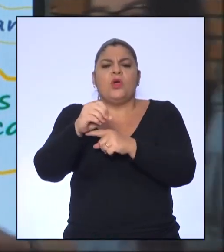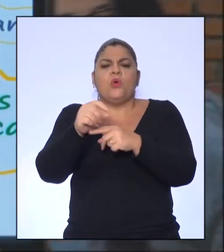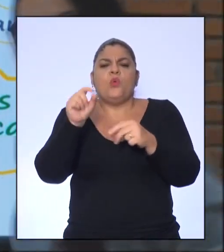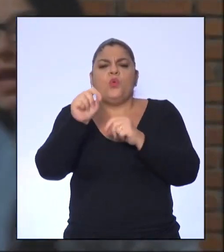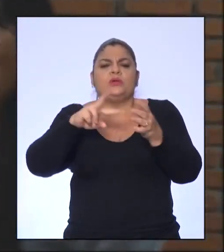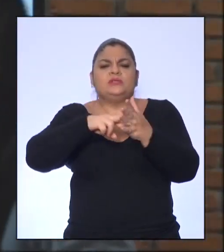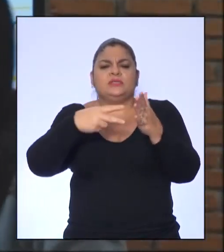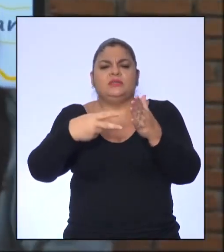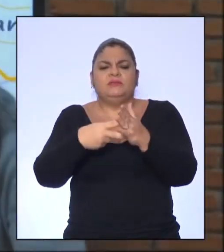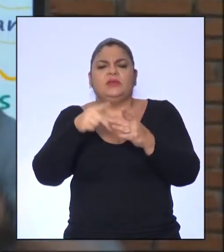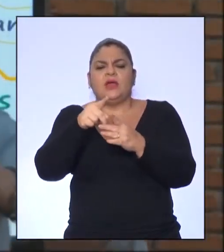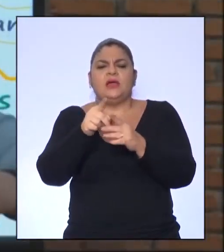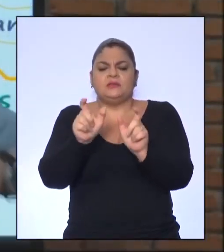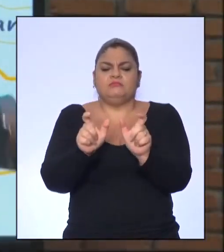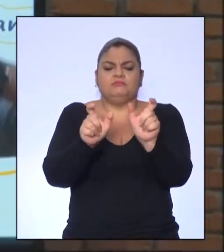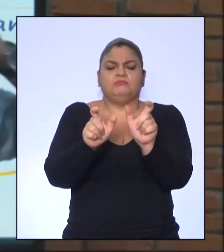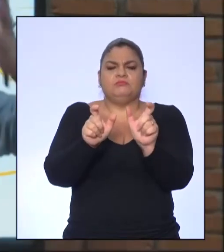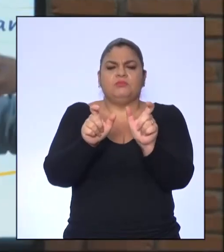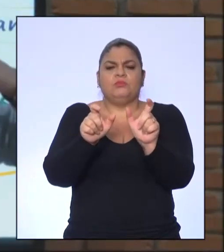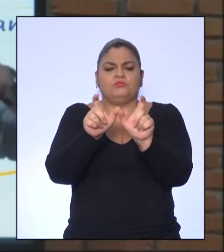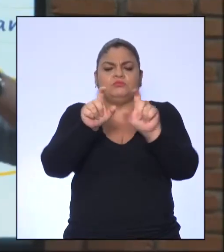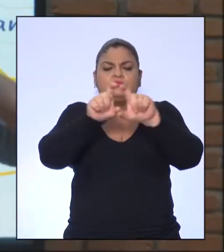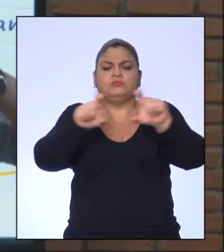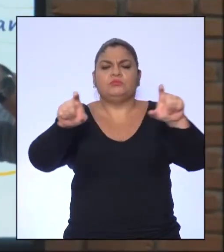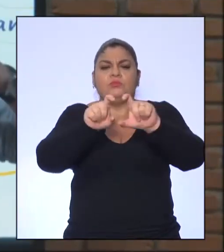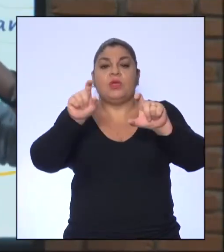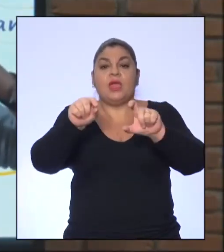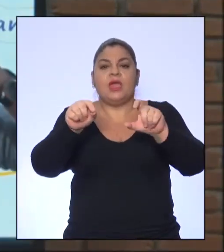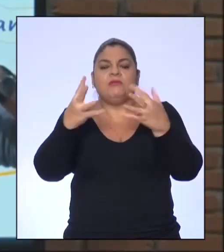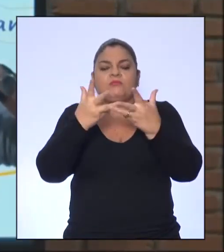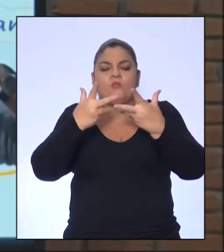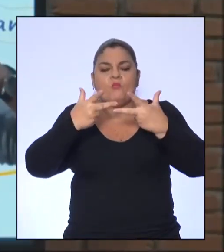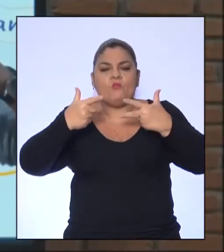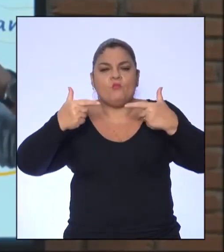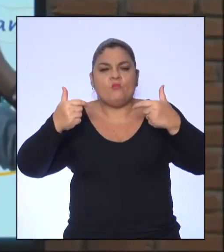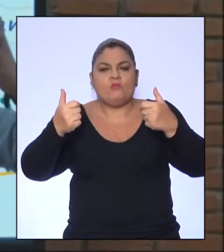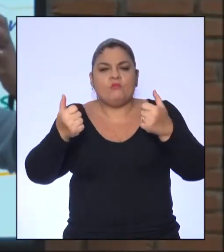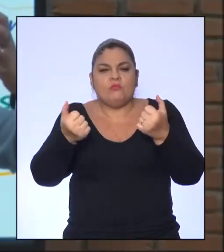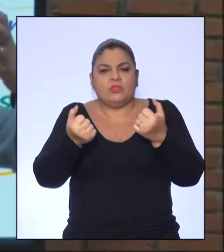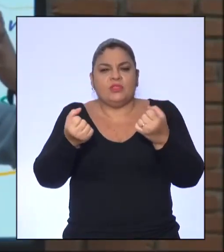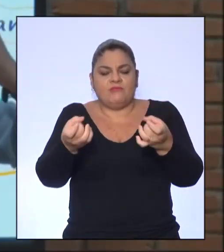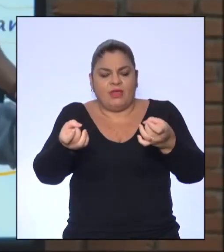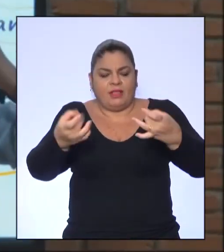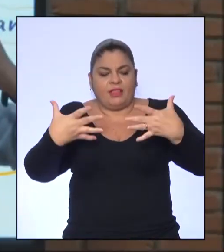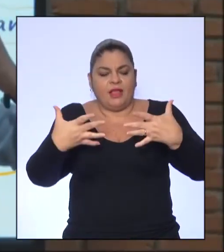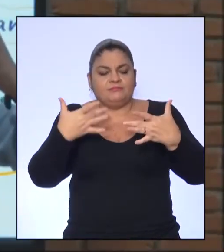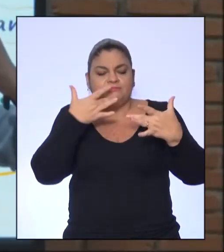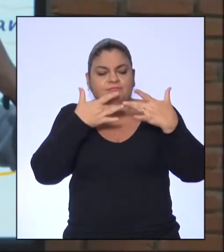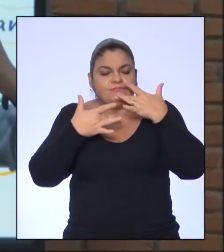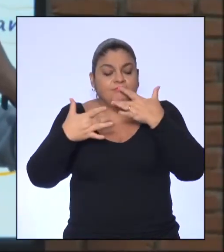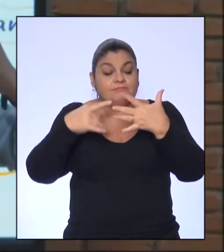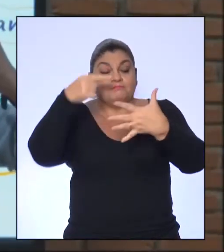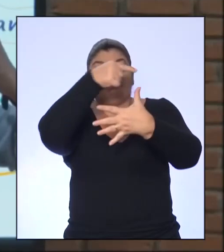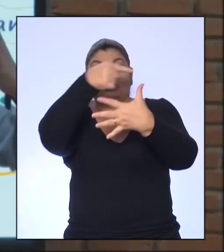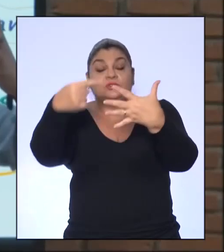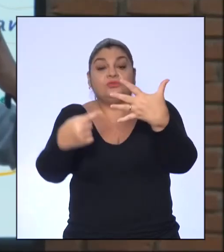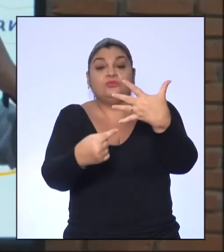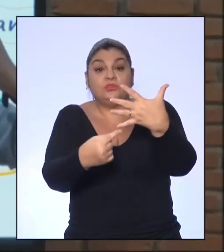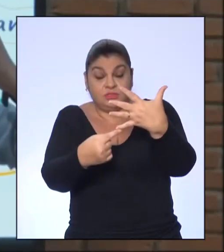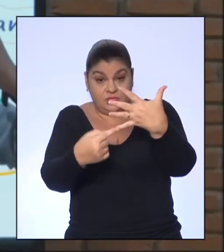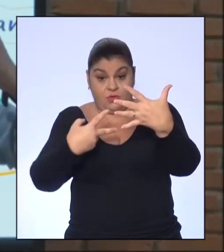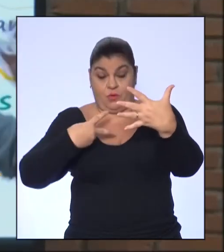organolépticas? São as propriedades que ela vai aguçar os nossos órgãos no sentido. Quem são os nossos 5 órgãos no